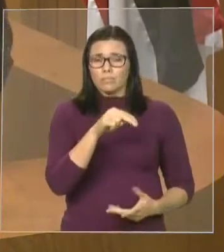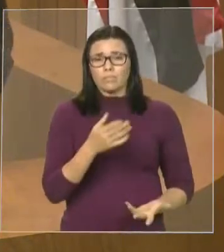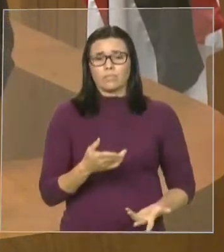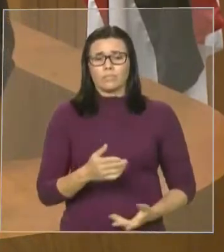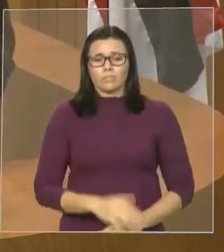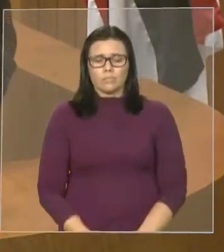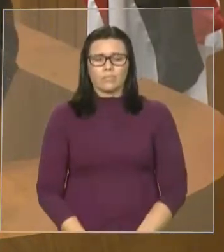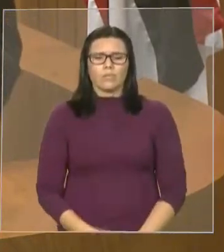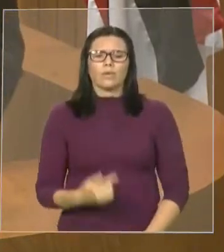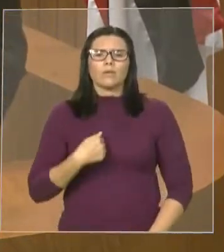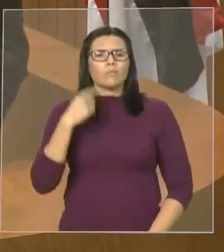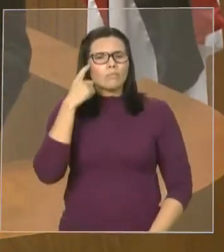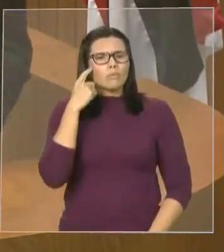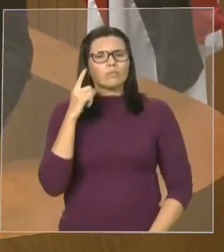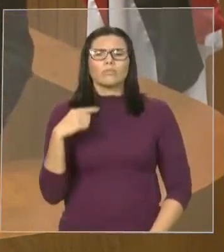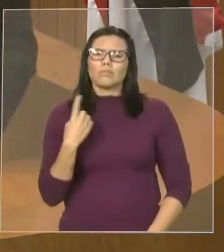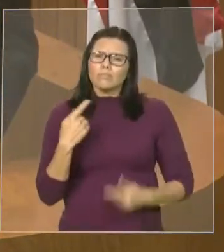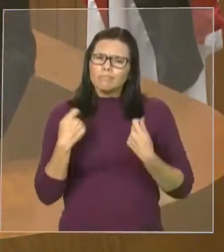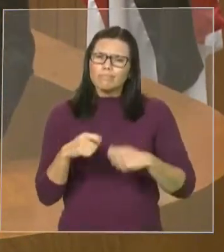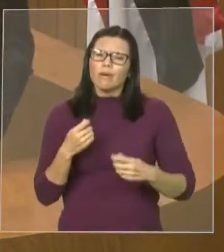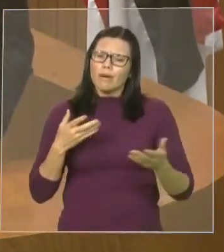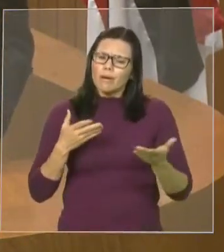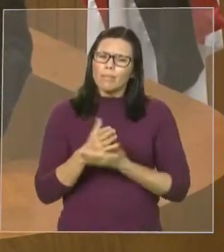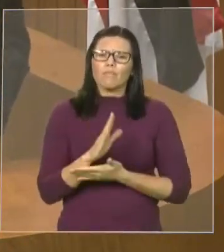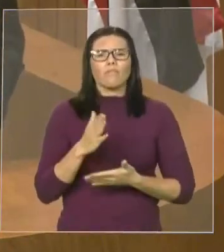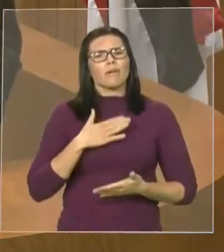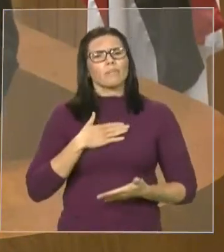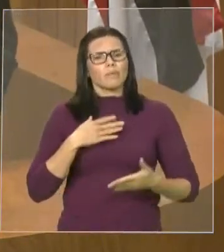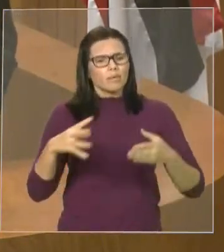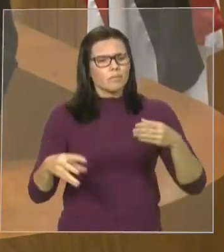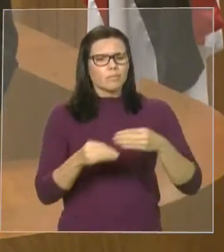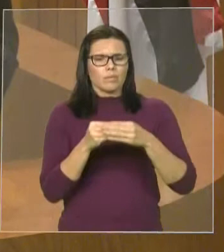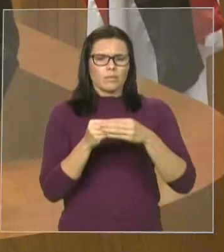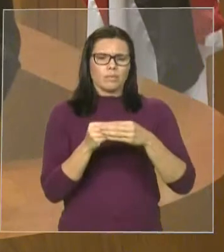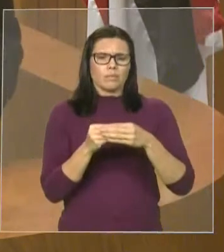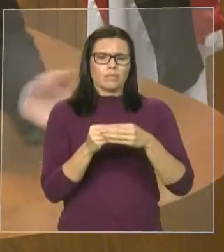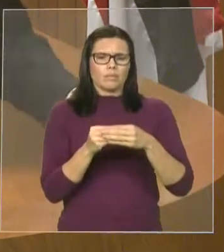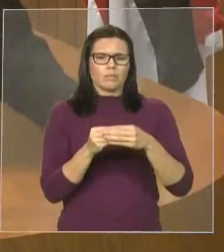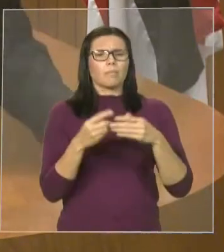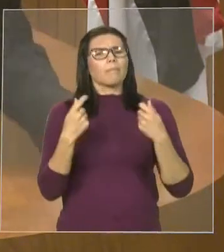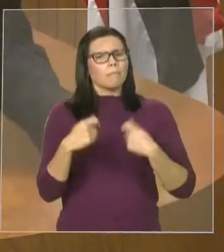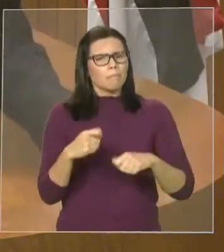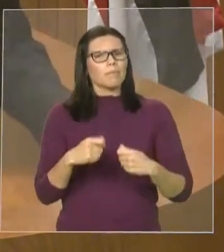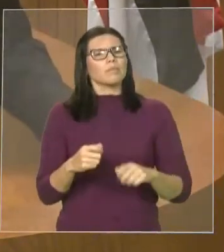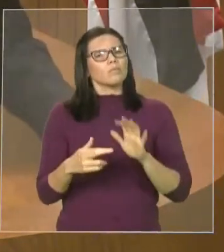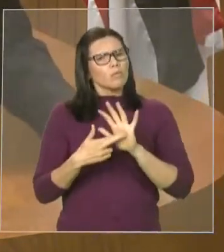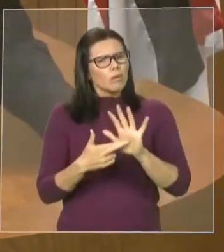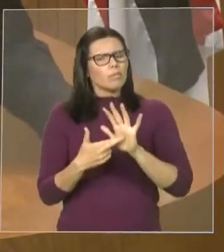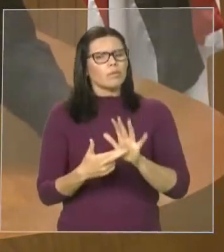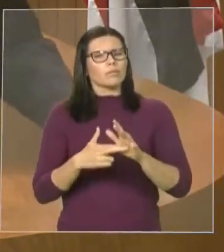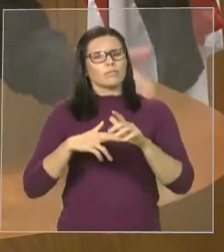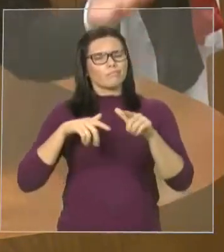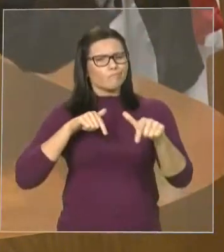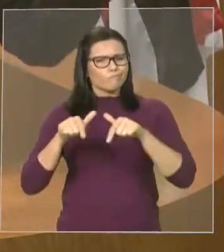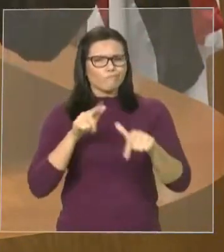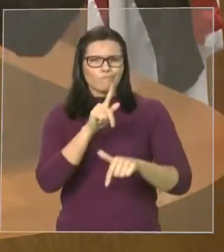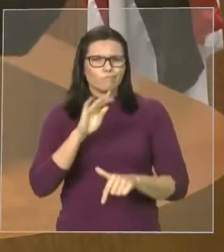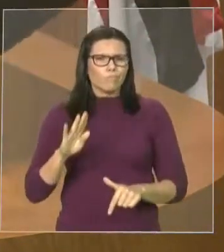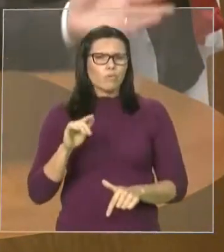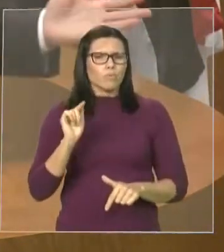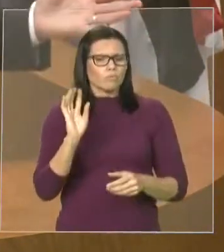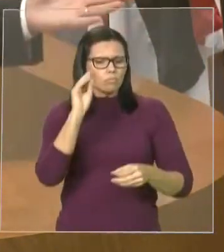mantém os representantes da forma como estão no Consup. E aí eu volto a dizer, qual